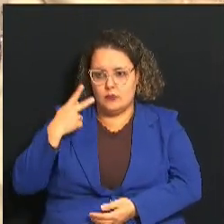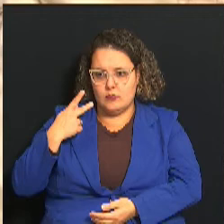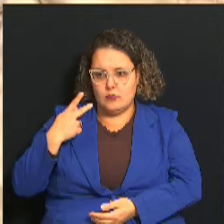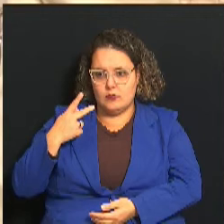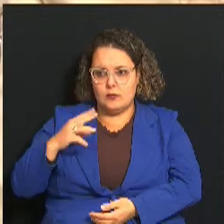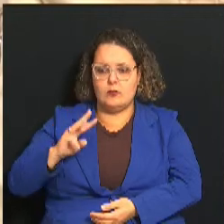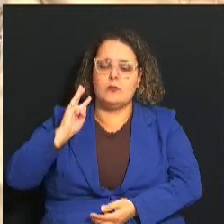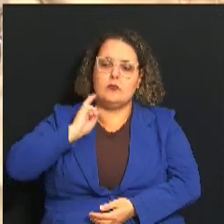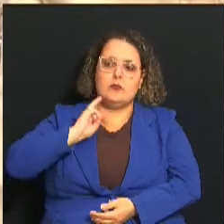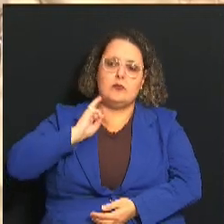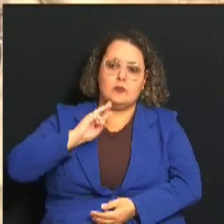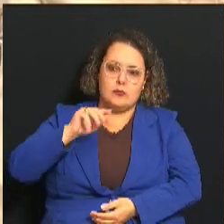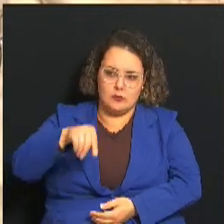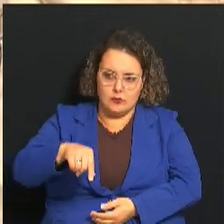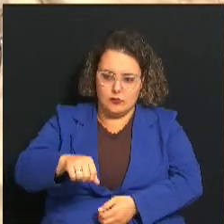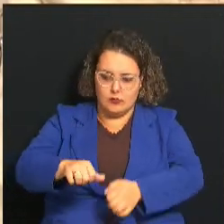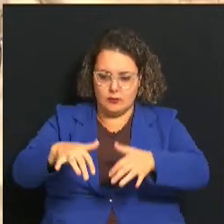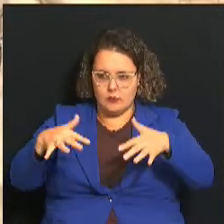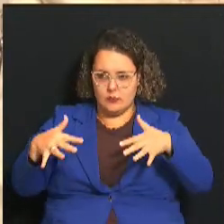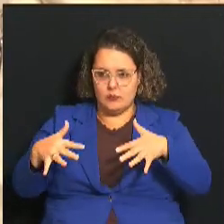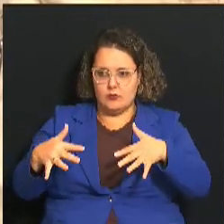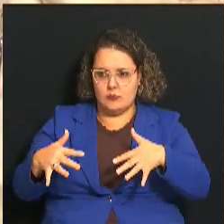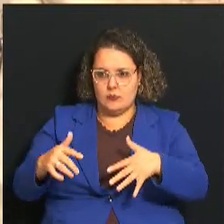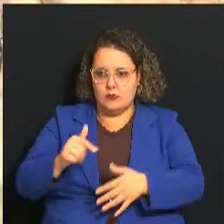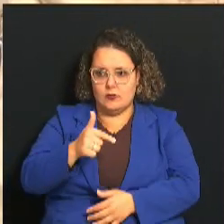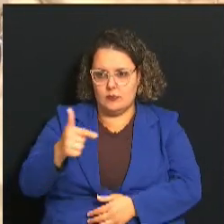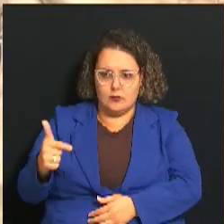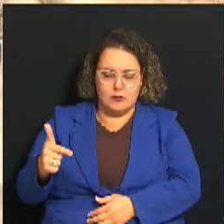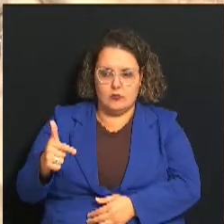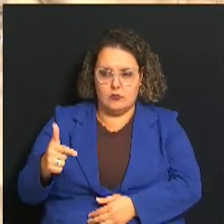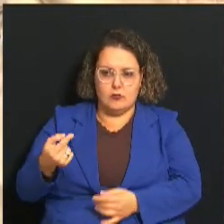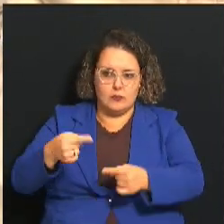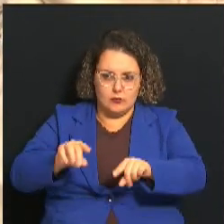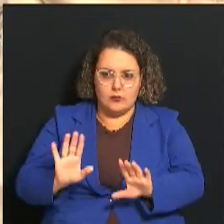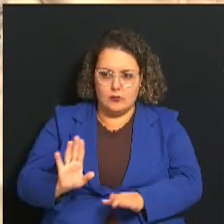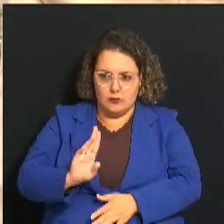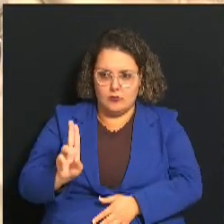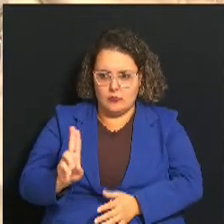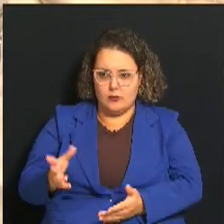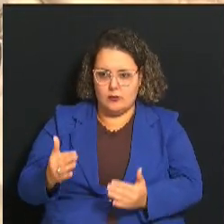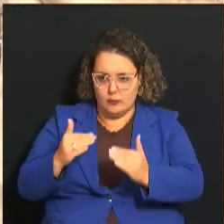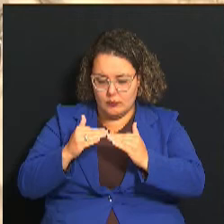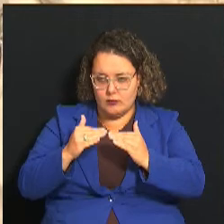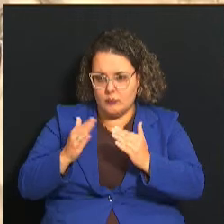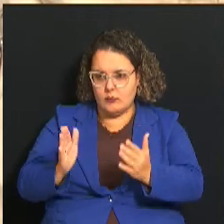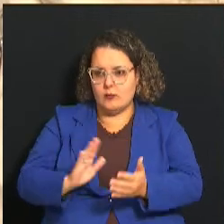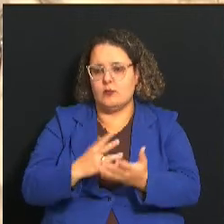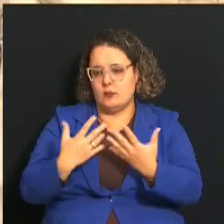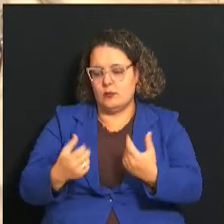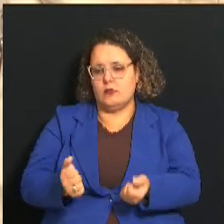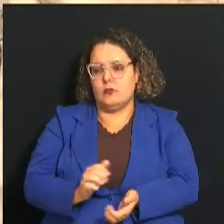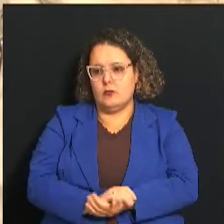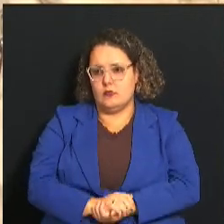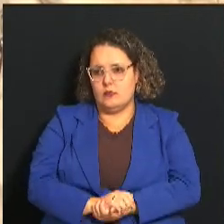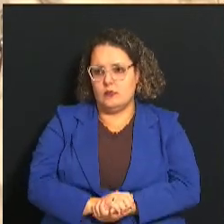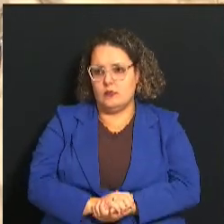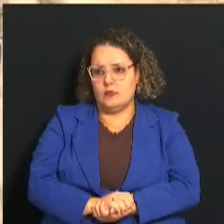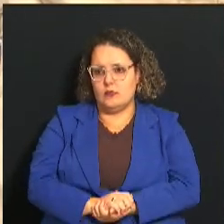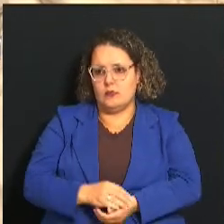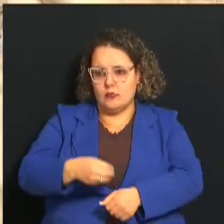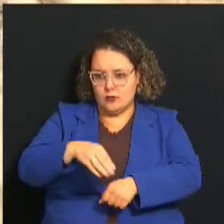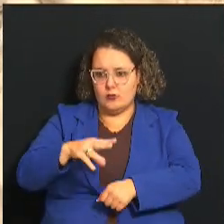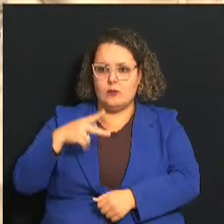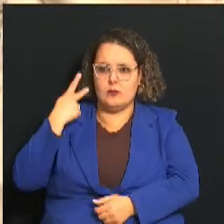esse colegiado não tiver nenhuma resistência com o nome. Se esse colegiado aceitar, então já está indicado o nome do